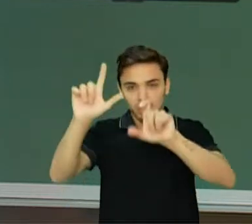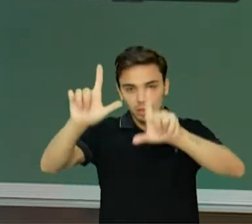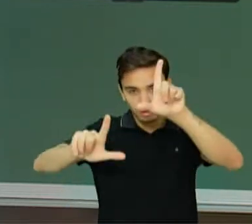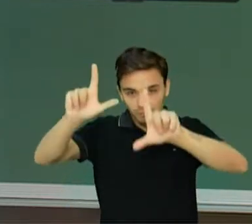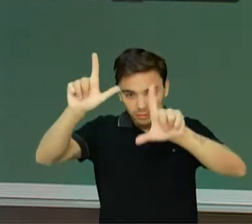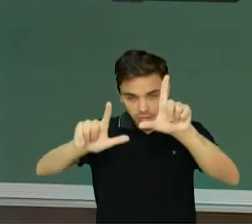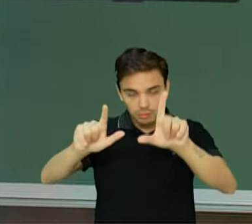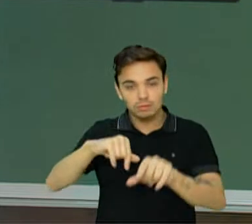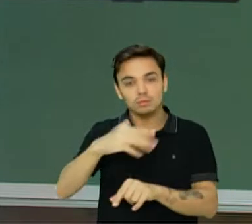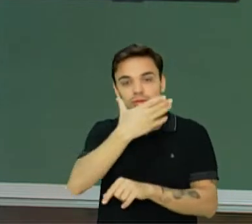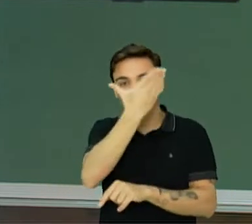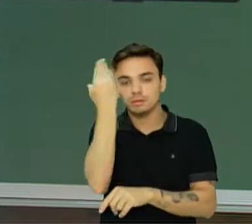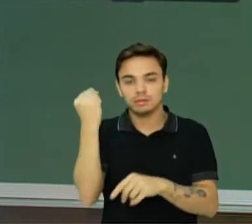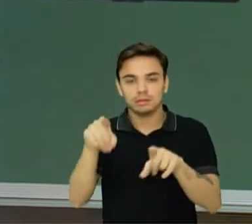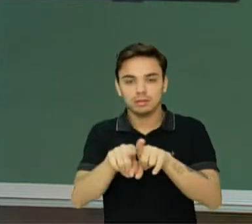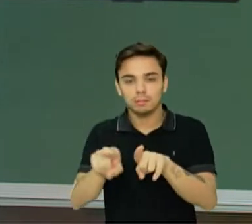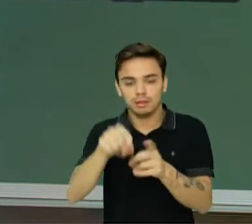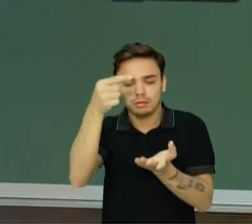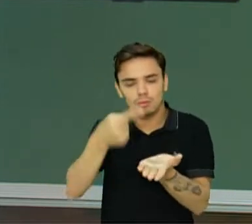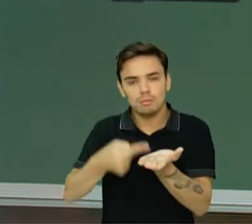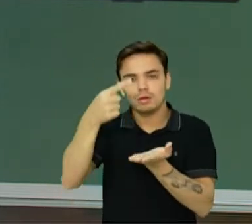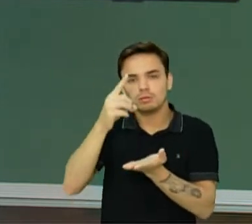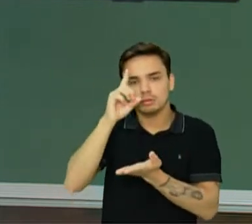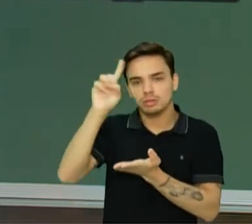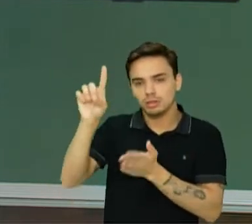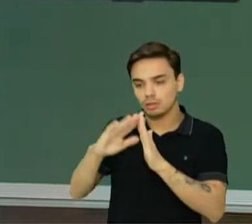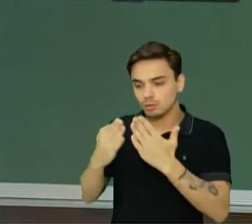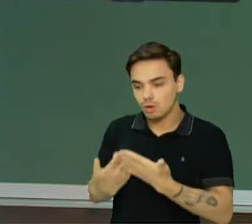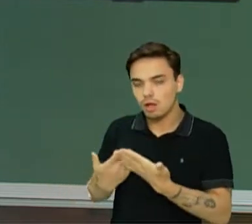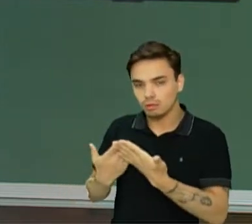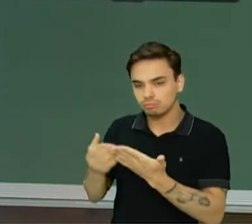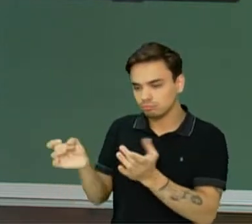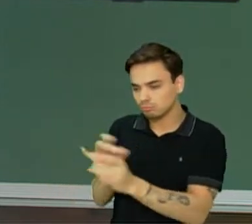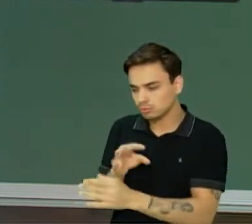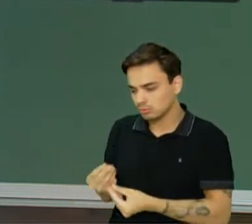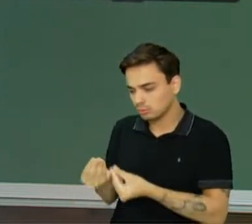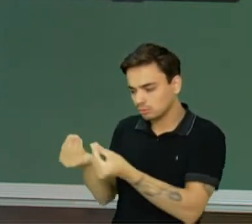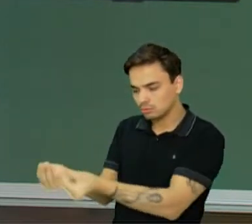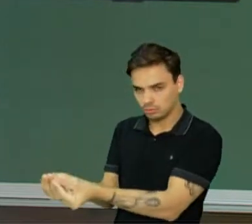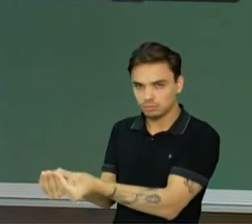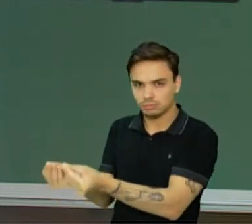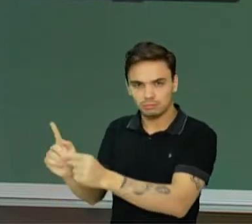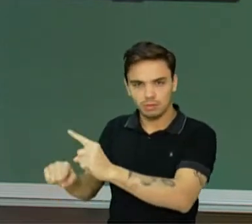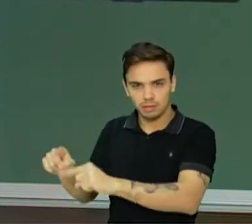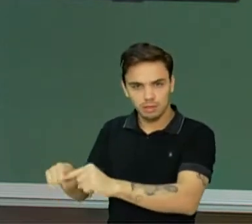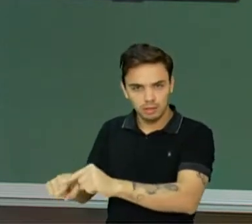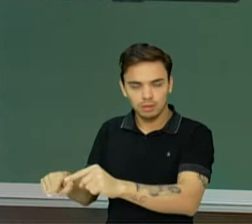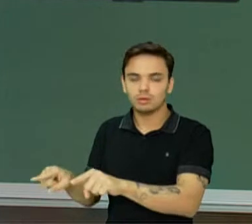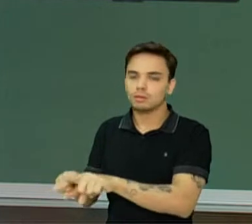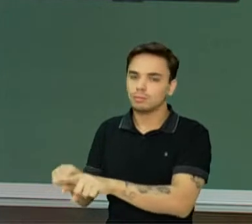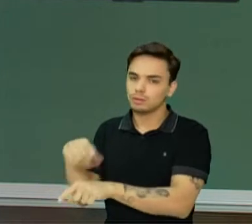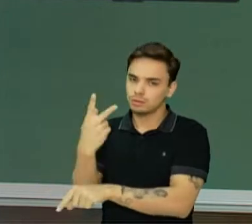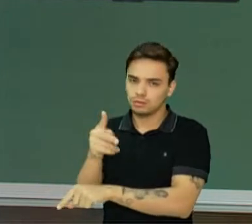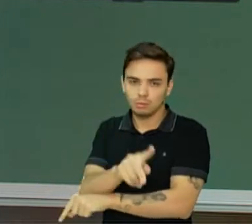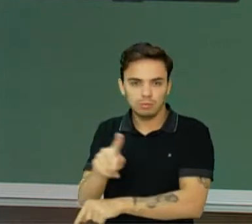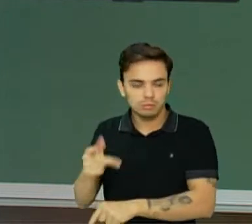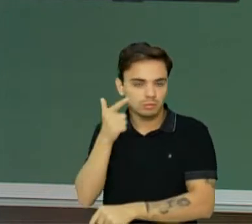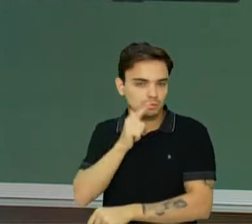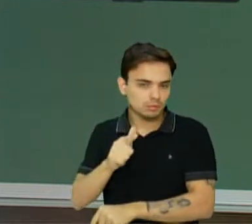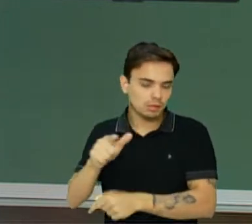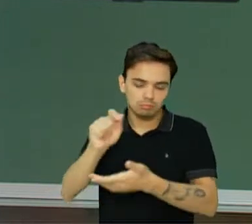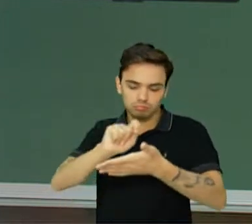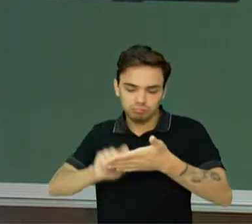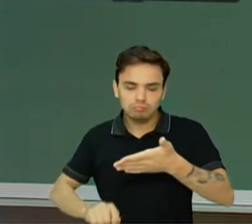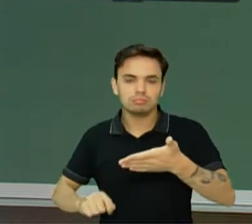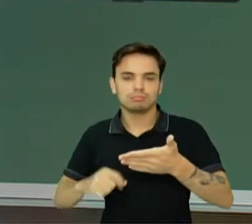não esqueçam de marcar um horário com a tua escola para poder levar esse material até lá, tá ok? Para que os seus professores possam corrigir,